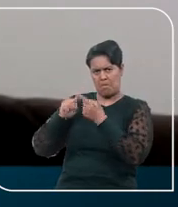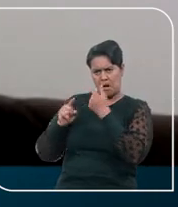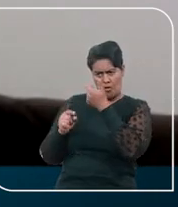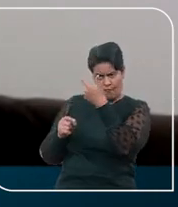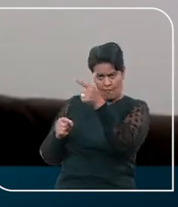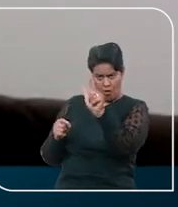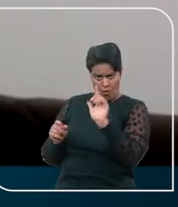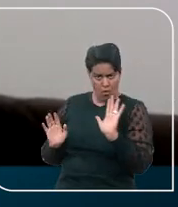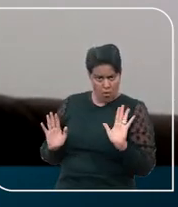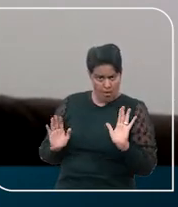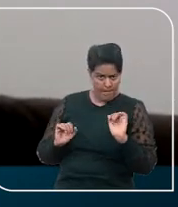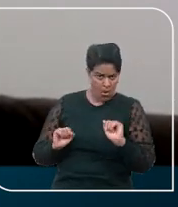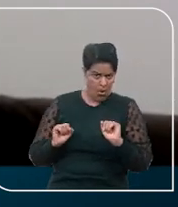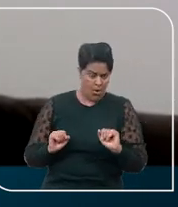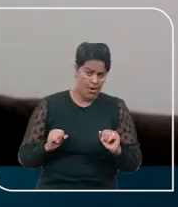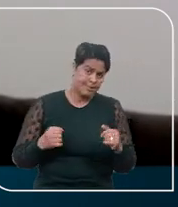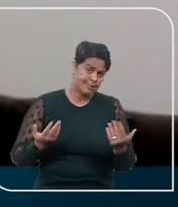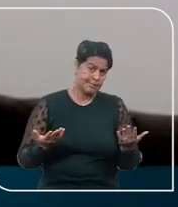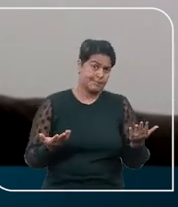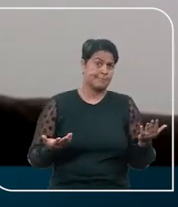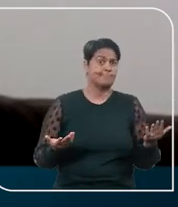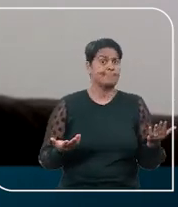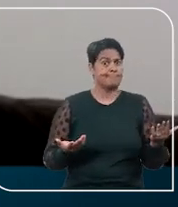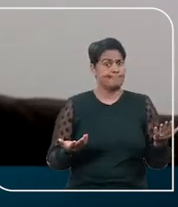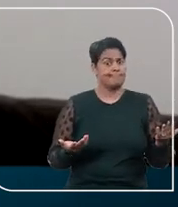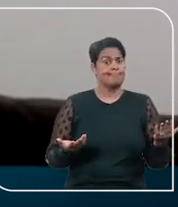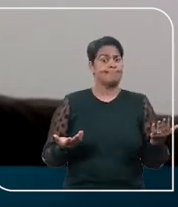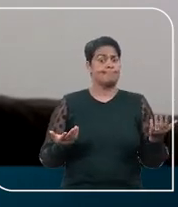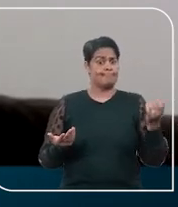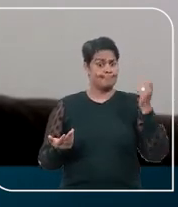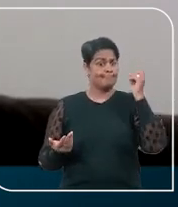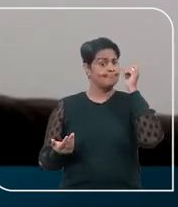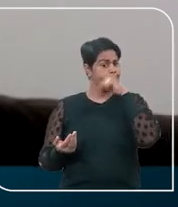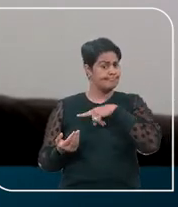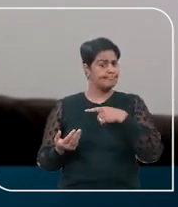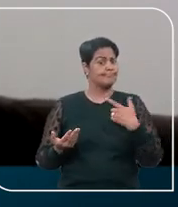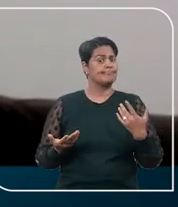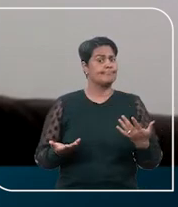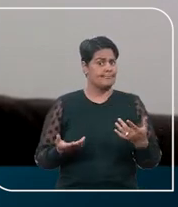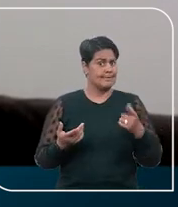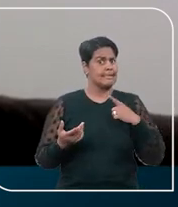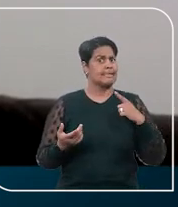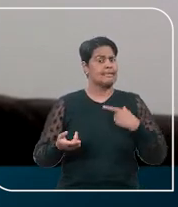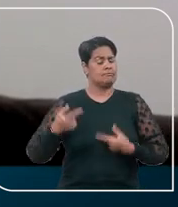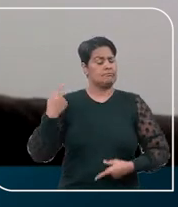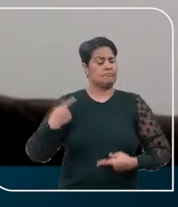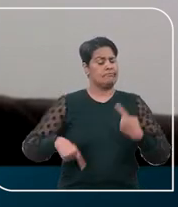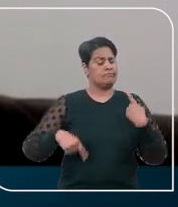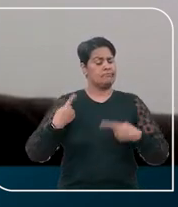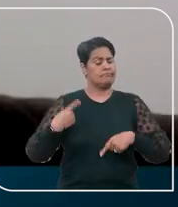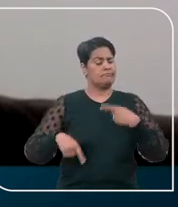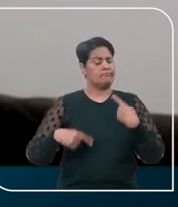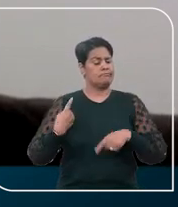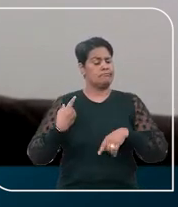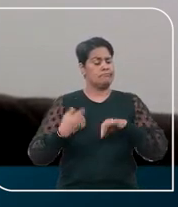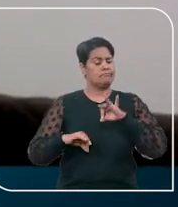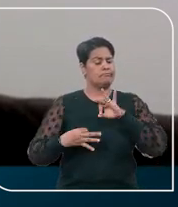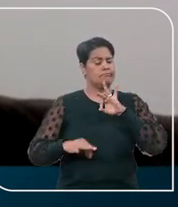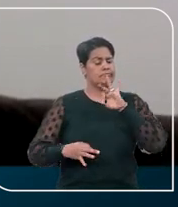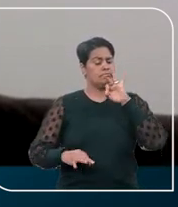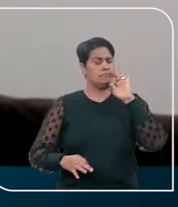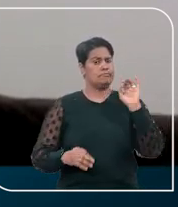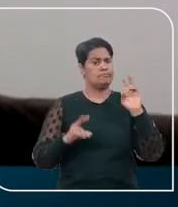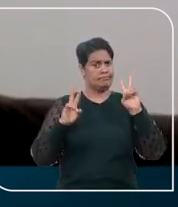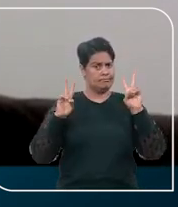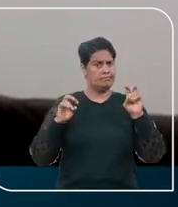Excelente. Então, essa questão é uma questão bastante, né, presente, atuante, com muita discussão, principalmente por conta dessas locações